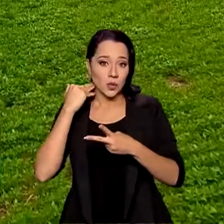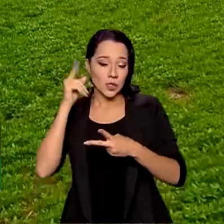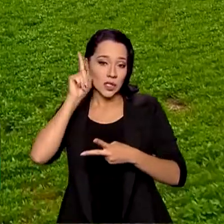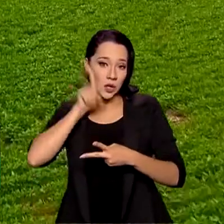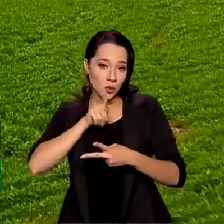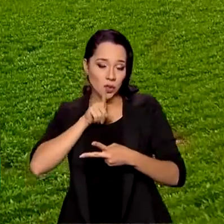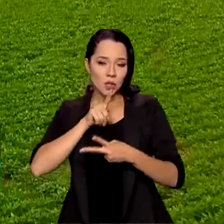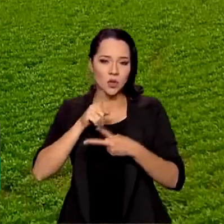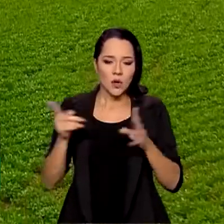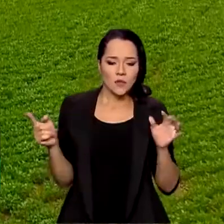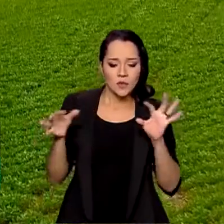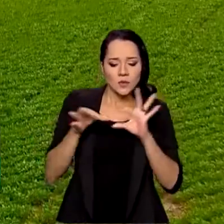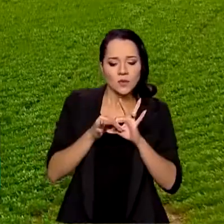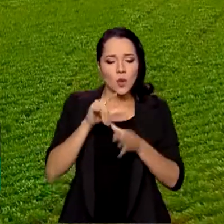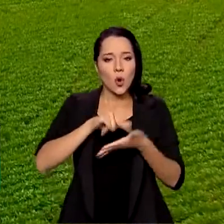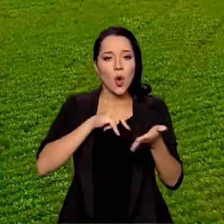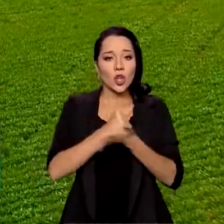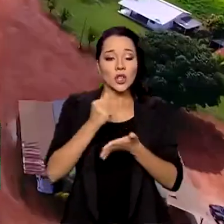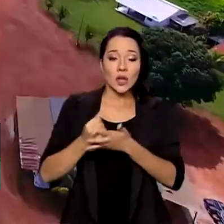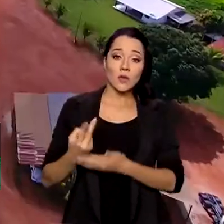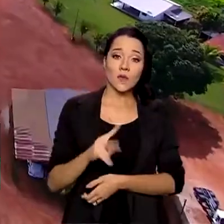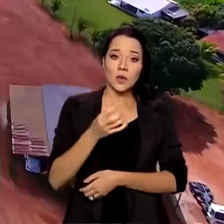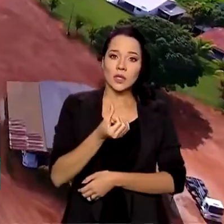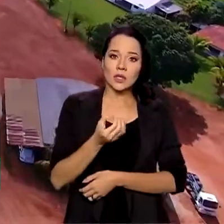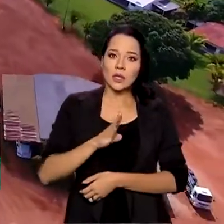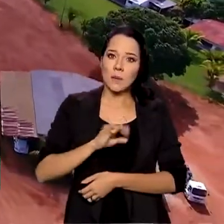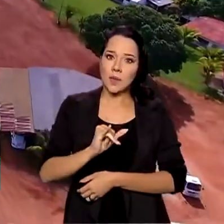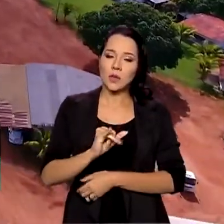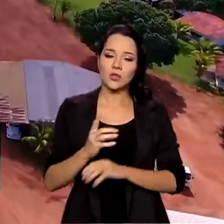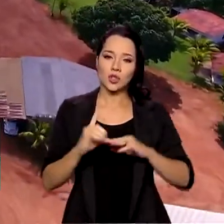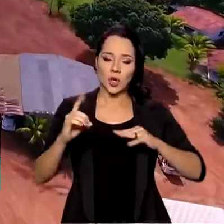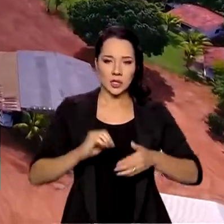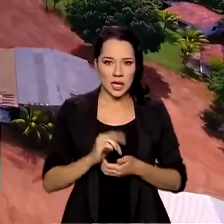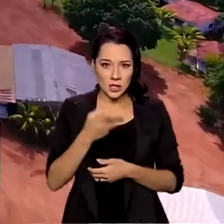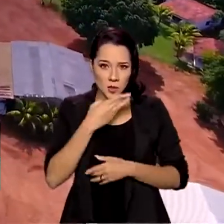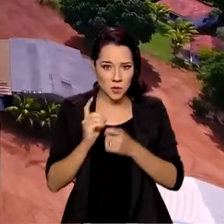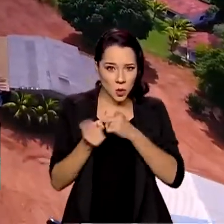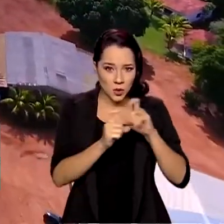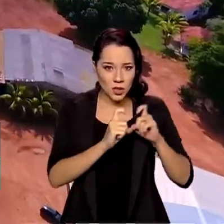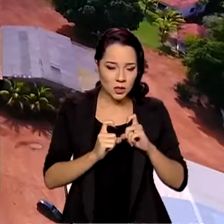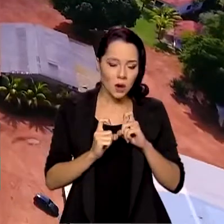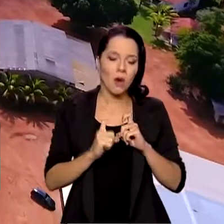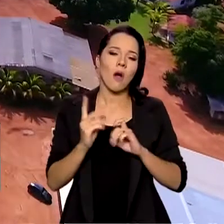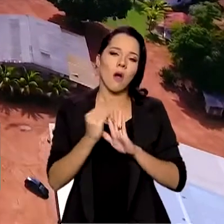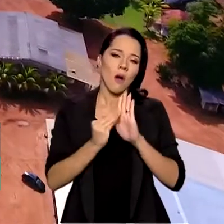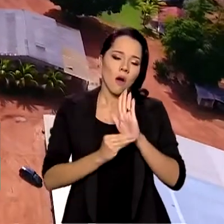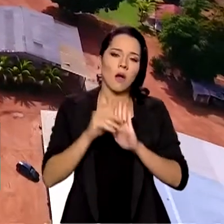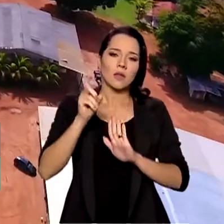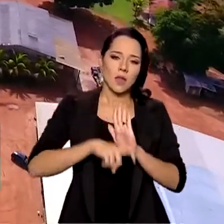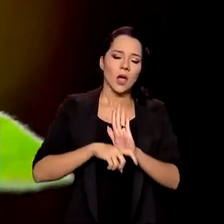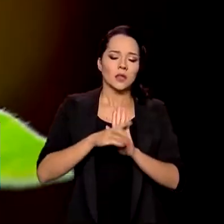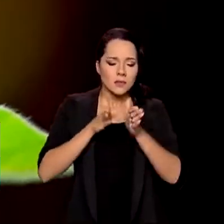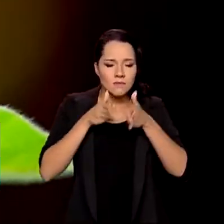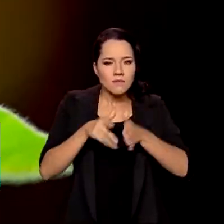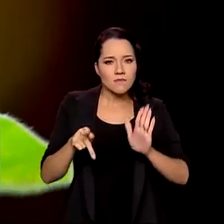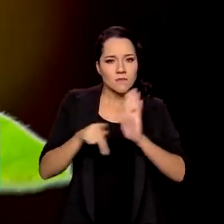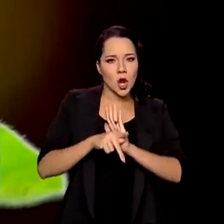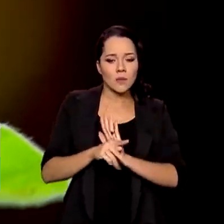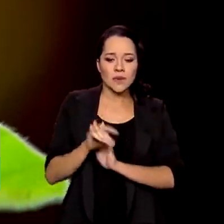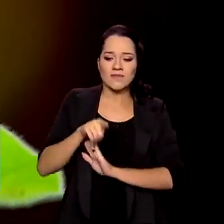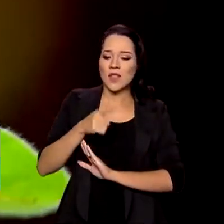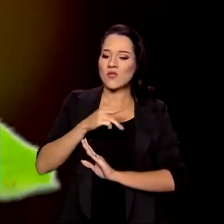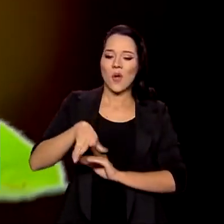no valor de 60 bilhões de dólares. Esse tipo de negociação estabelece taxas específicas e não